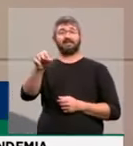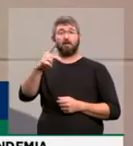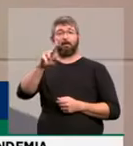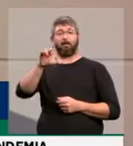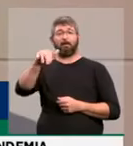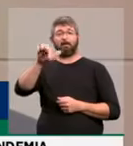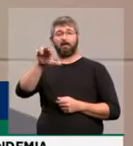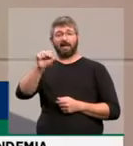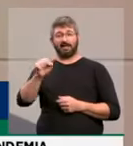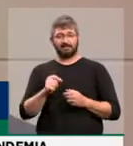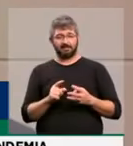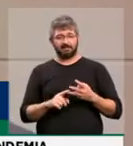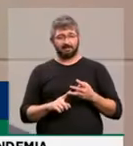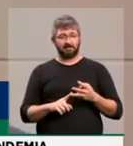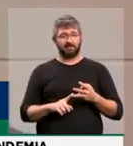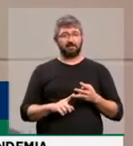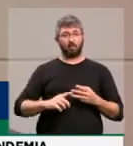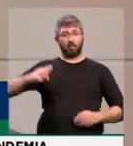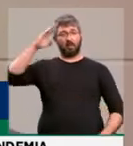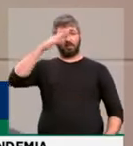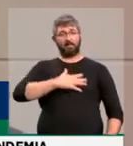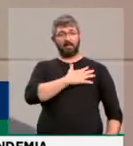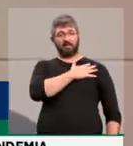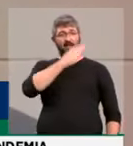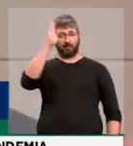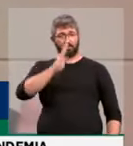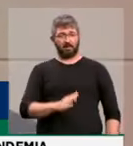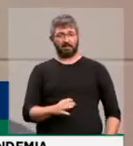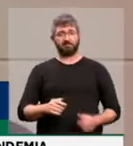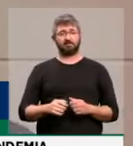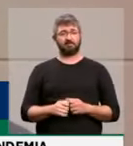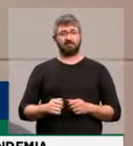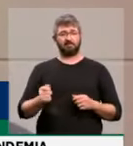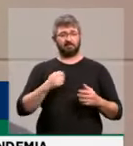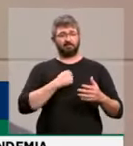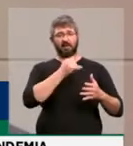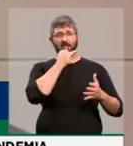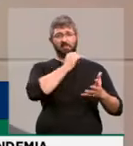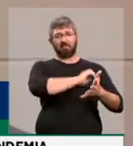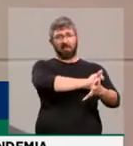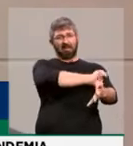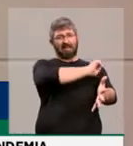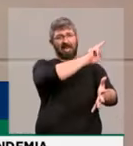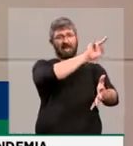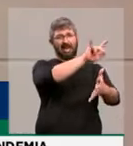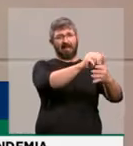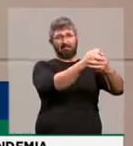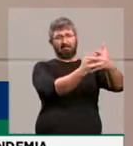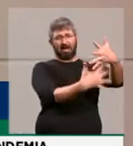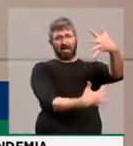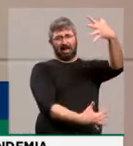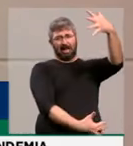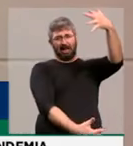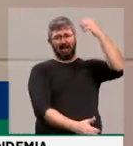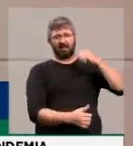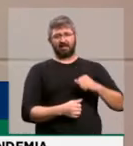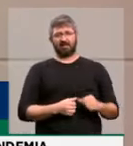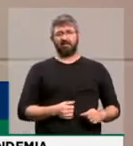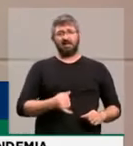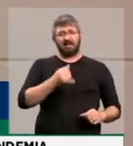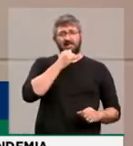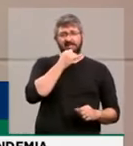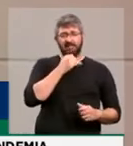Saúde, das próprias Forças Armadas. Eu poderia citar todos esses exemplos que constam desse brilhante artigo